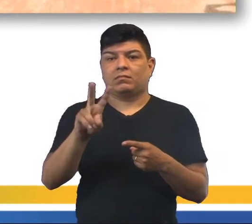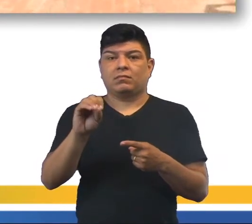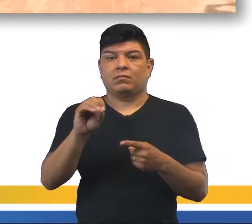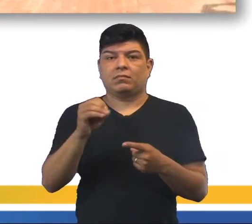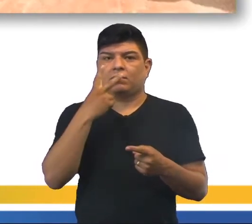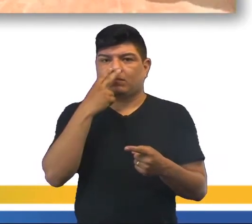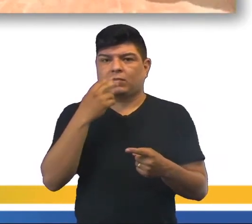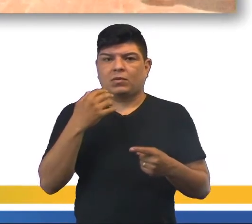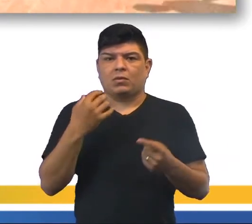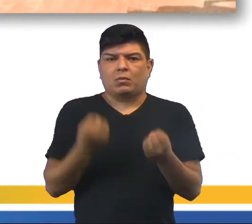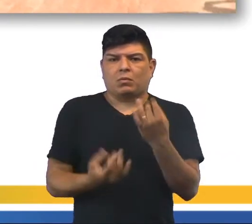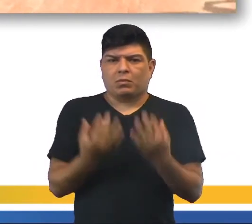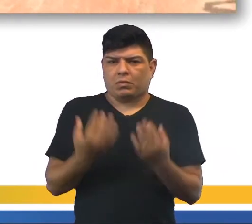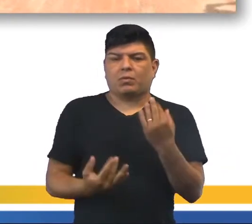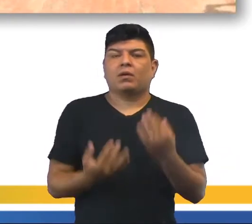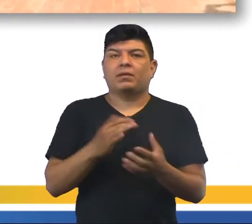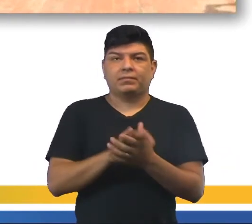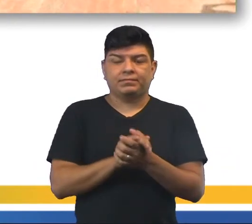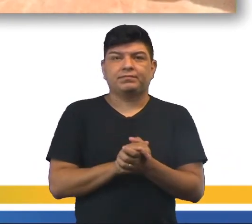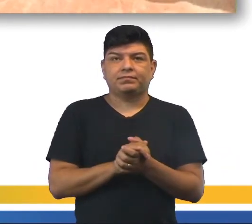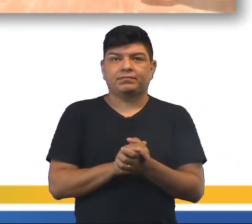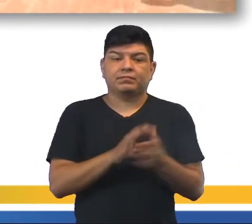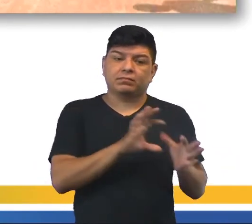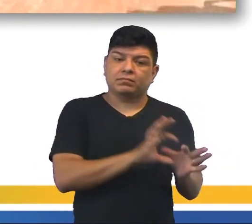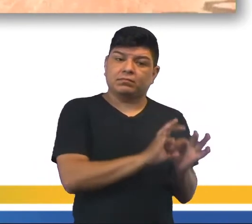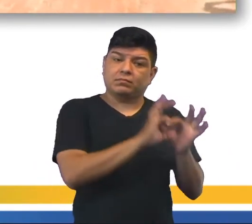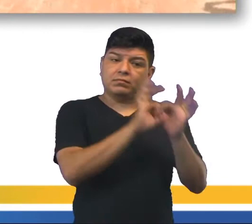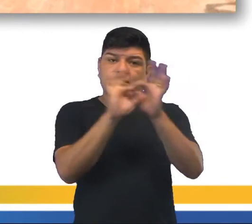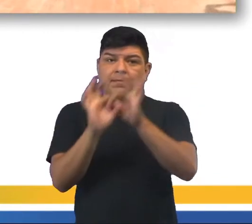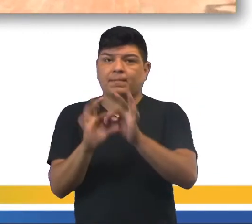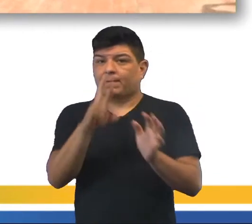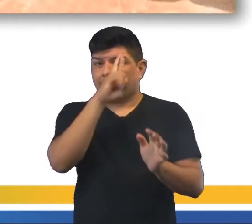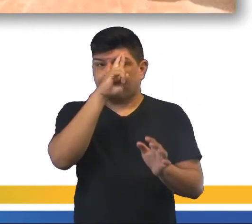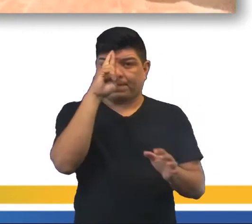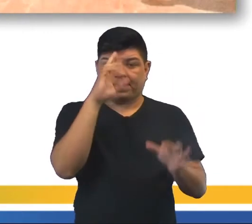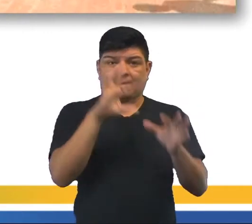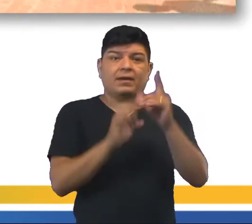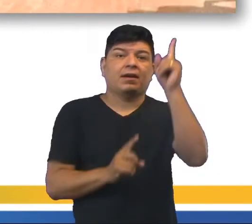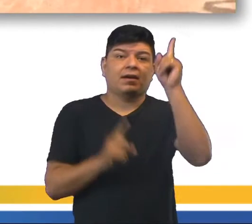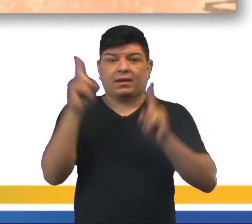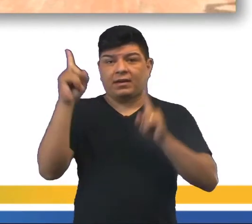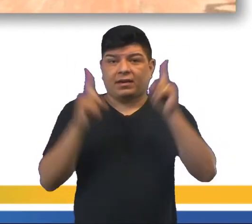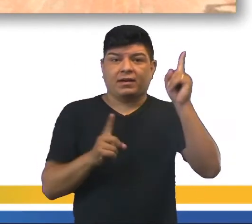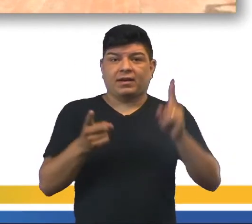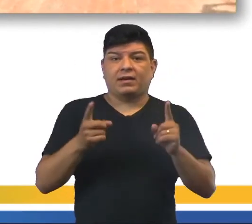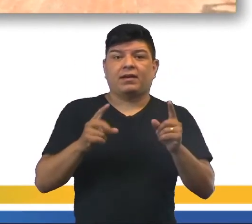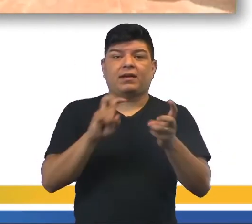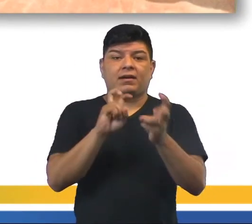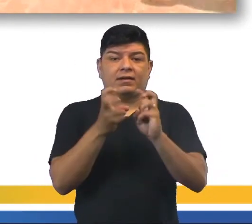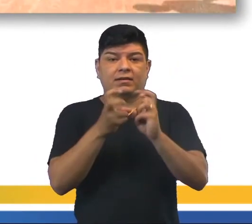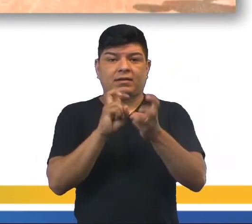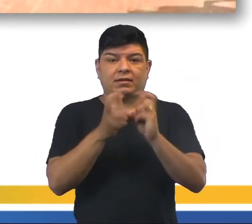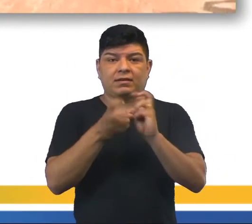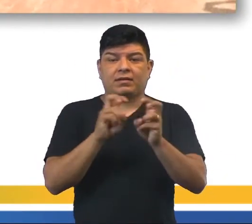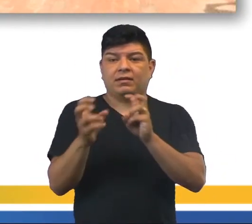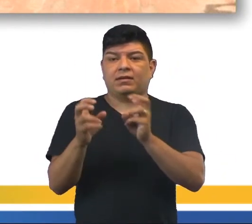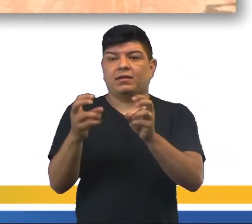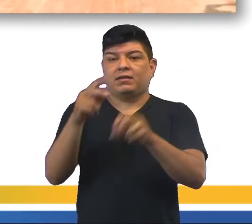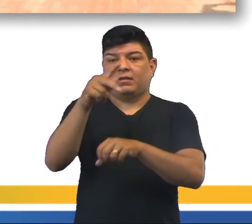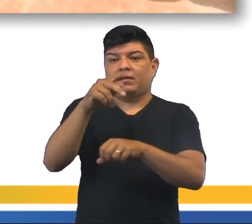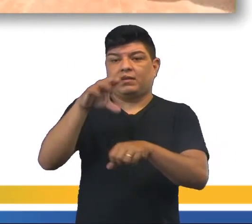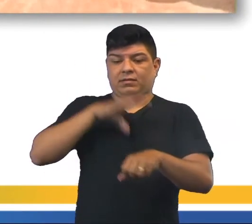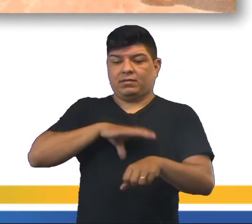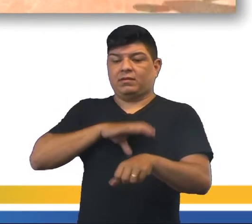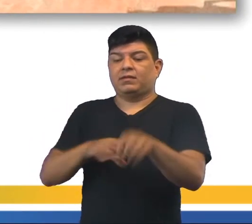ferver. O contexto histórico do frevo é diretamente ligado ao carnaval e capoeirísticas de Pernambuco, pois nos